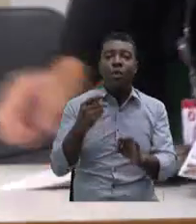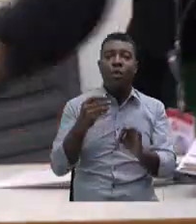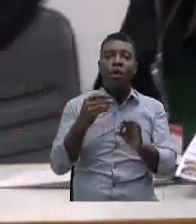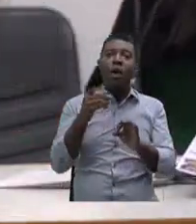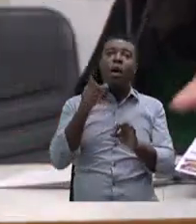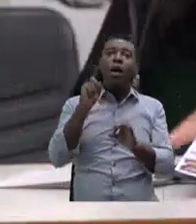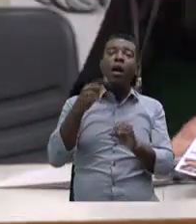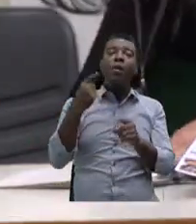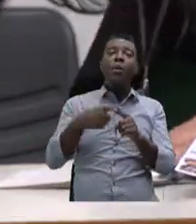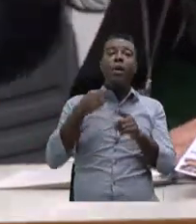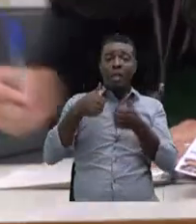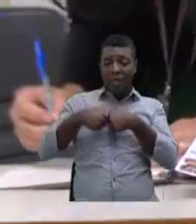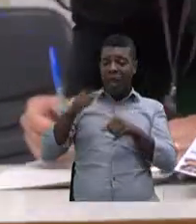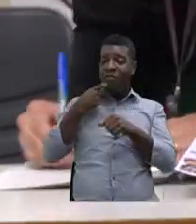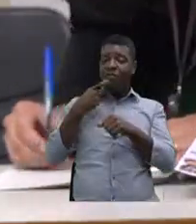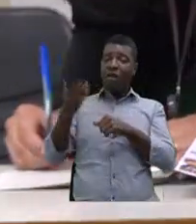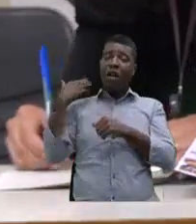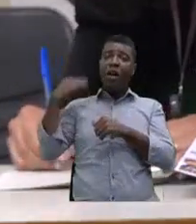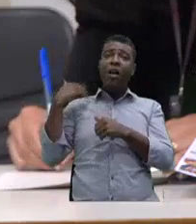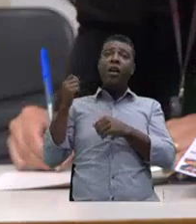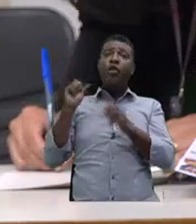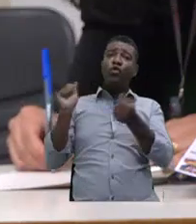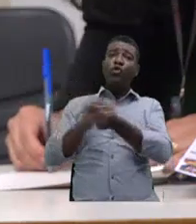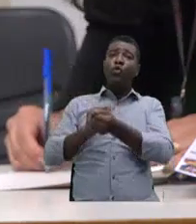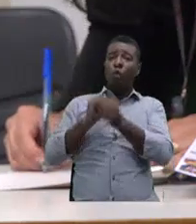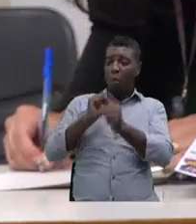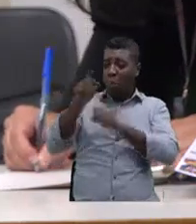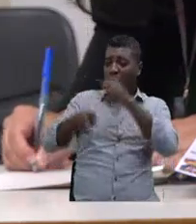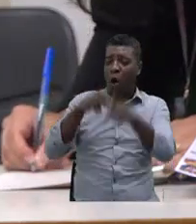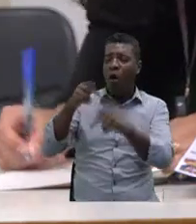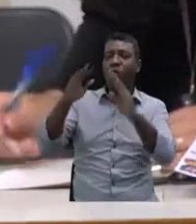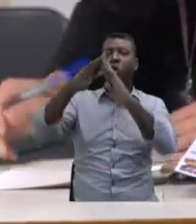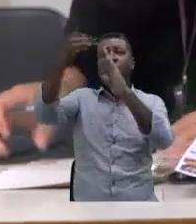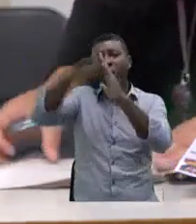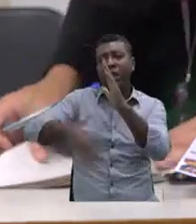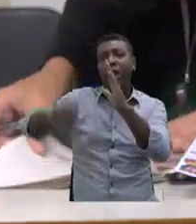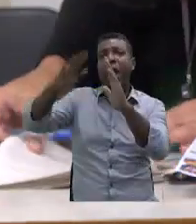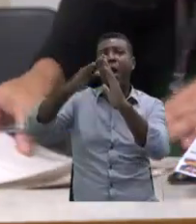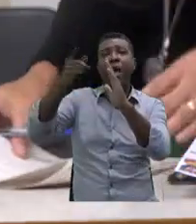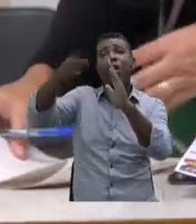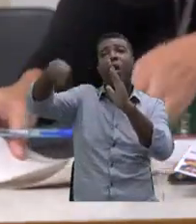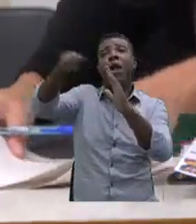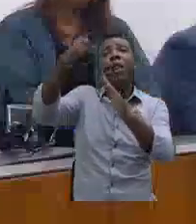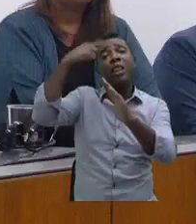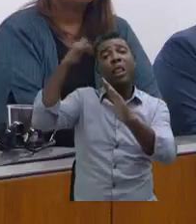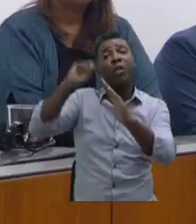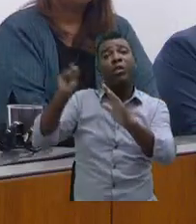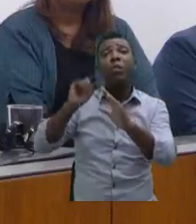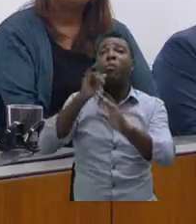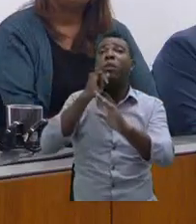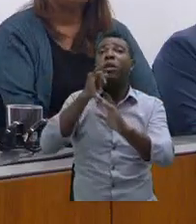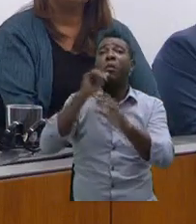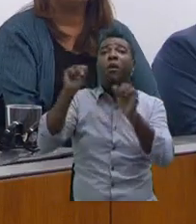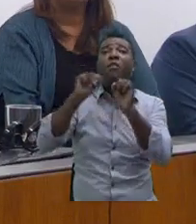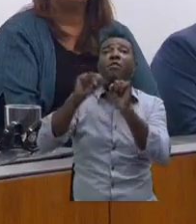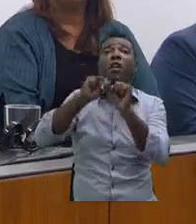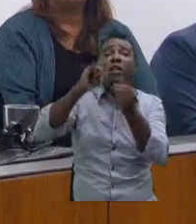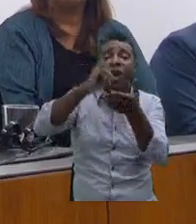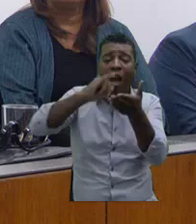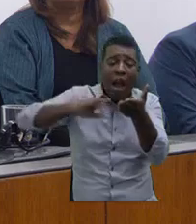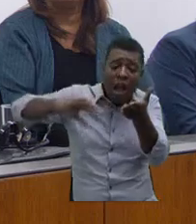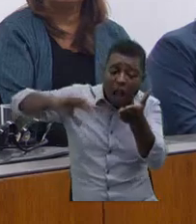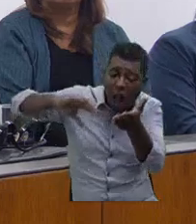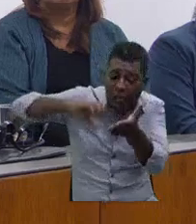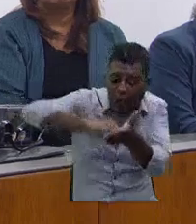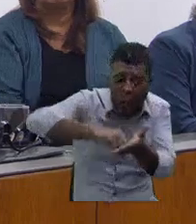nós todos com os povos dos terreiros, e eles não sabem nem fazer o cadastramento.